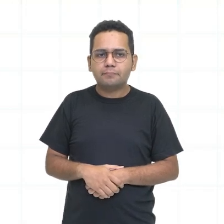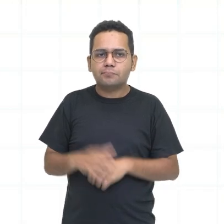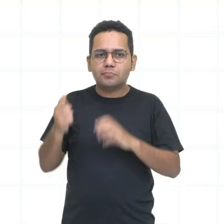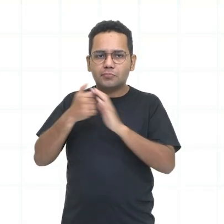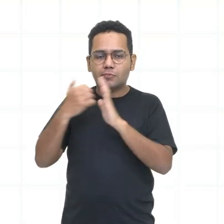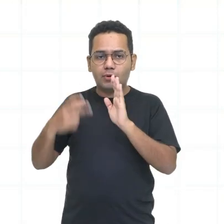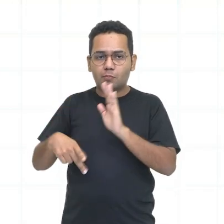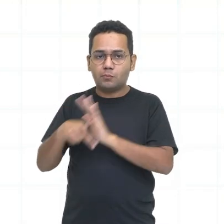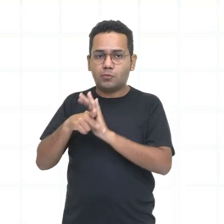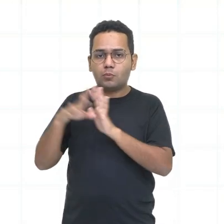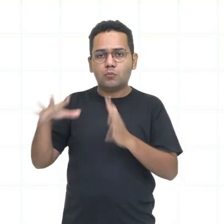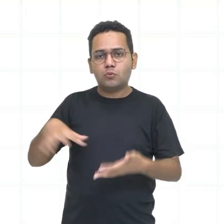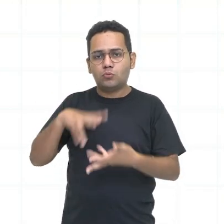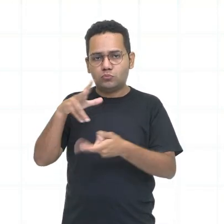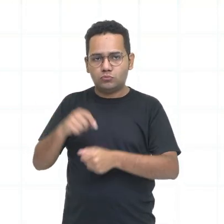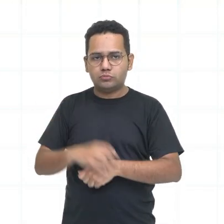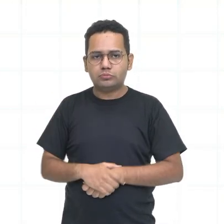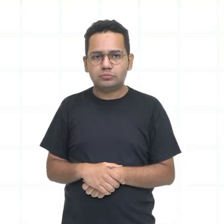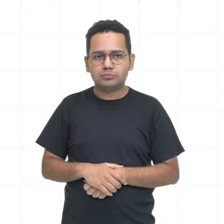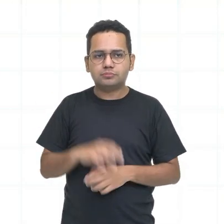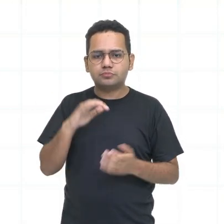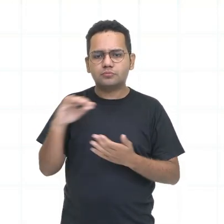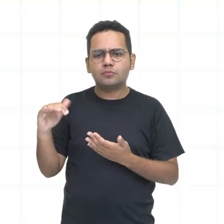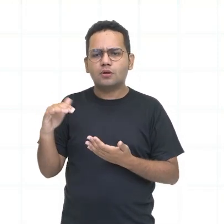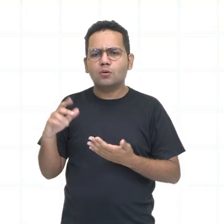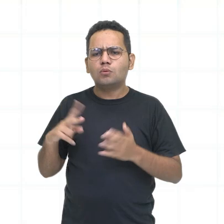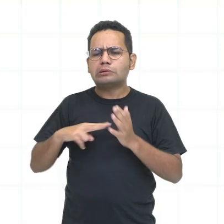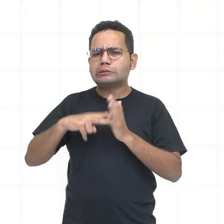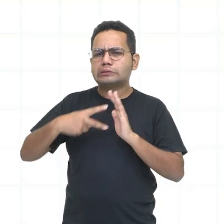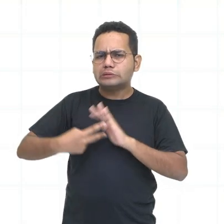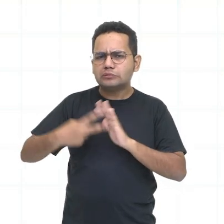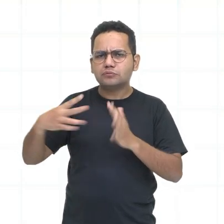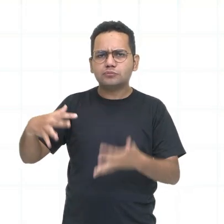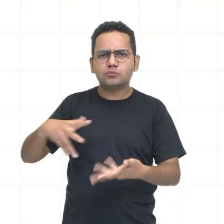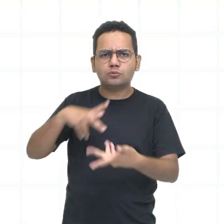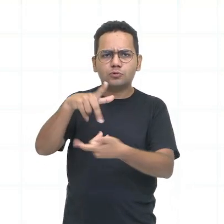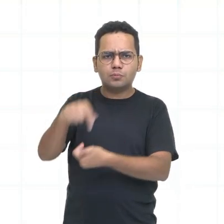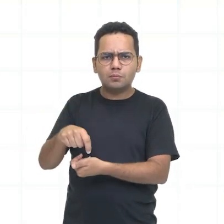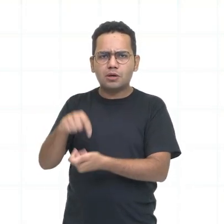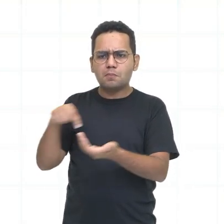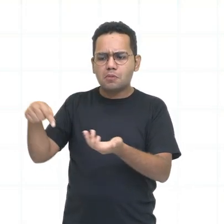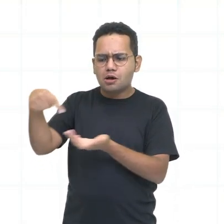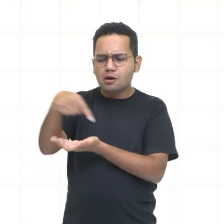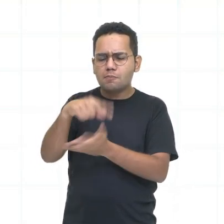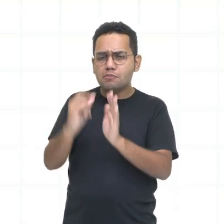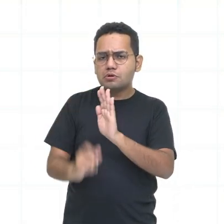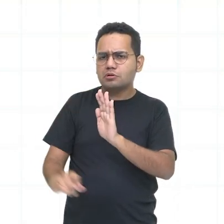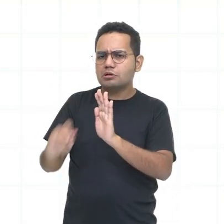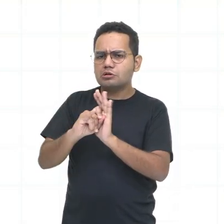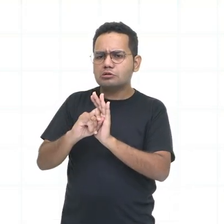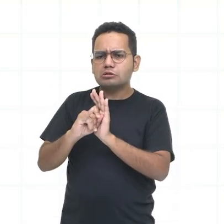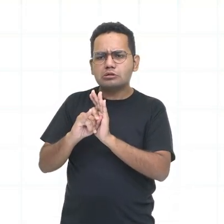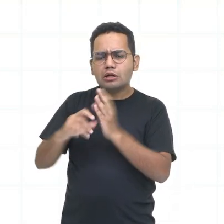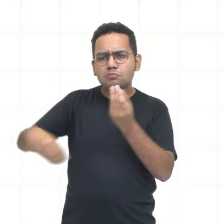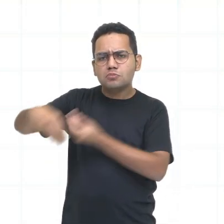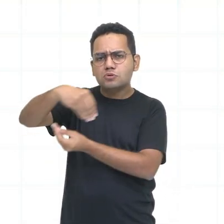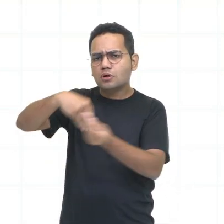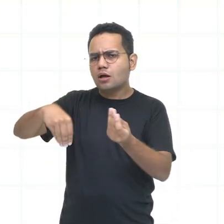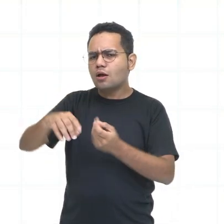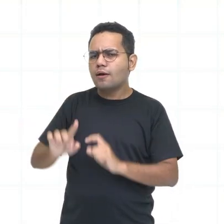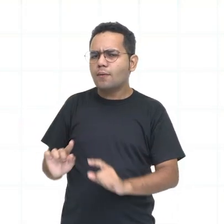Então, o que é uma globalização com identidades híbridas? A globalização contribui justamente